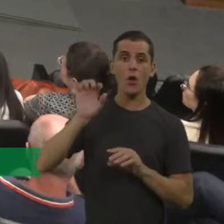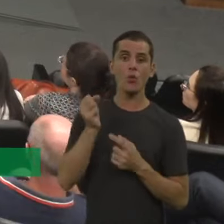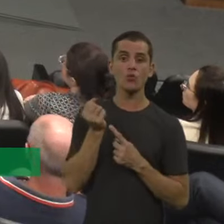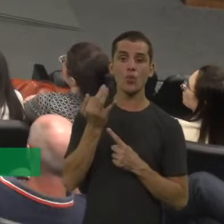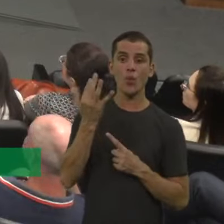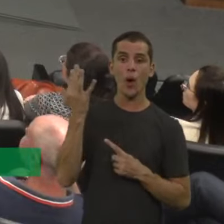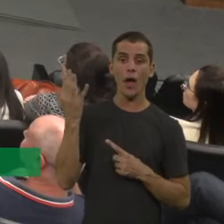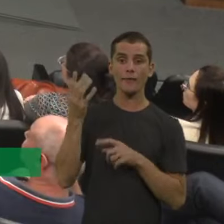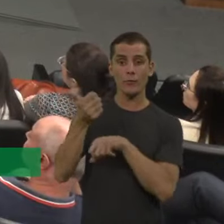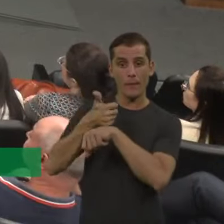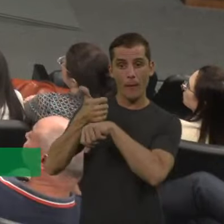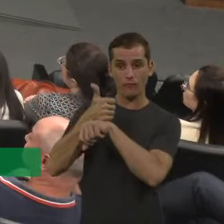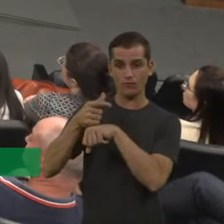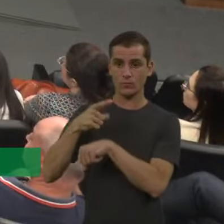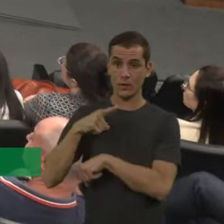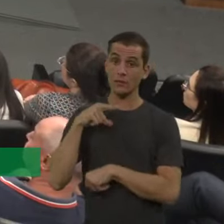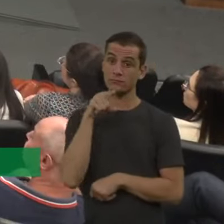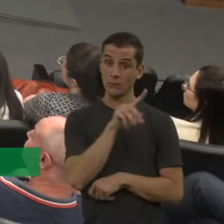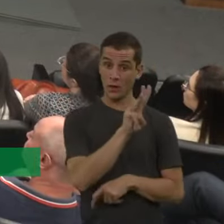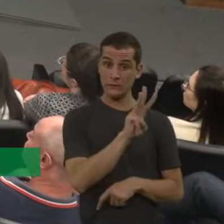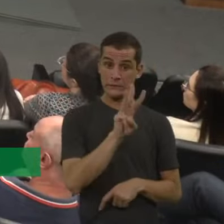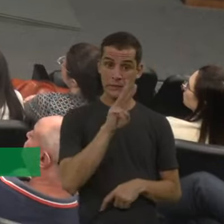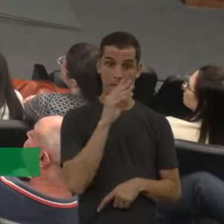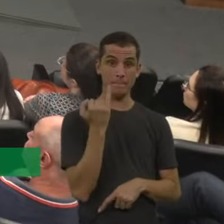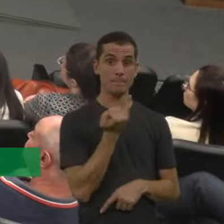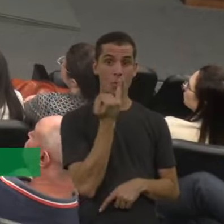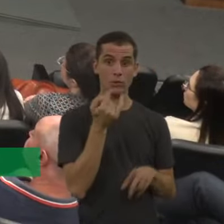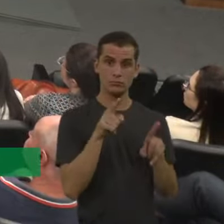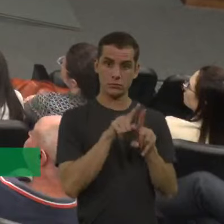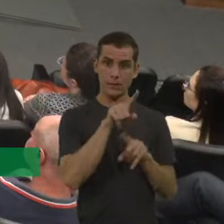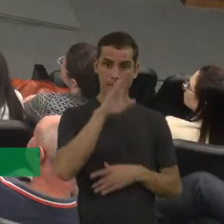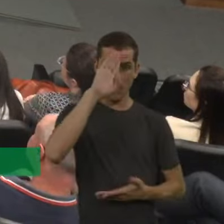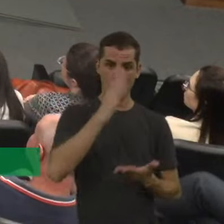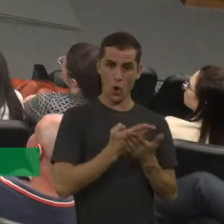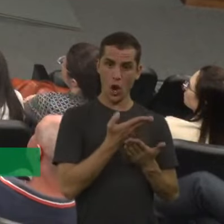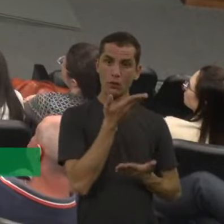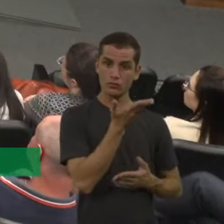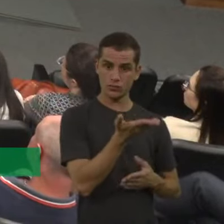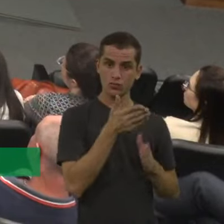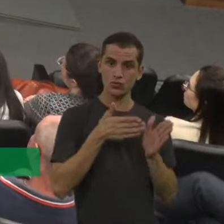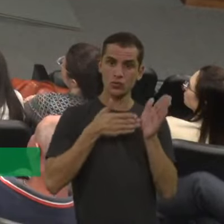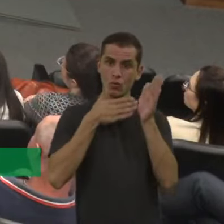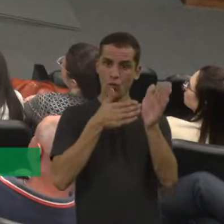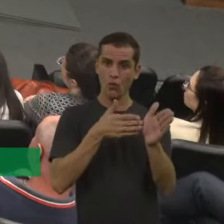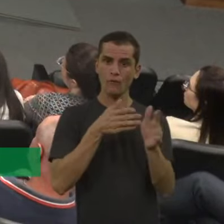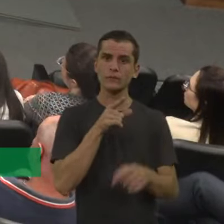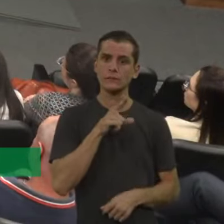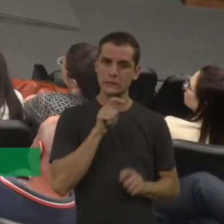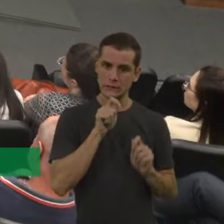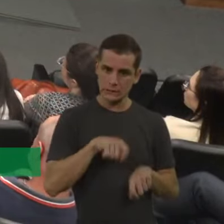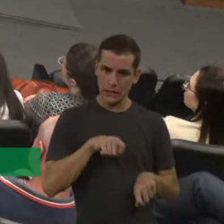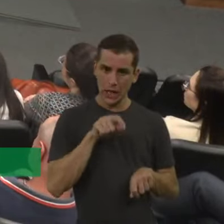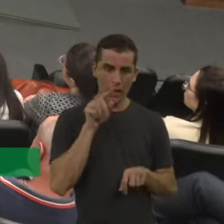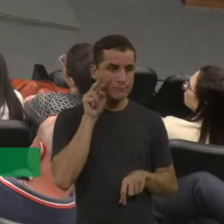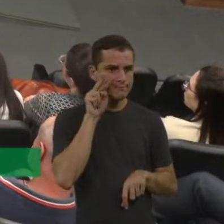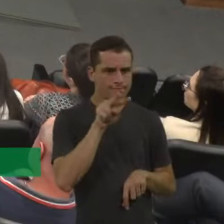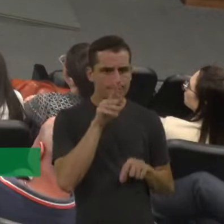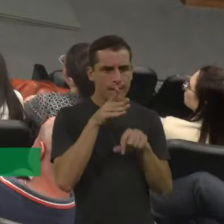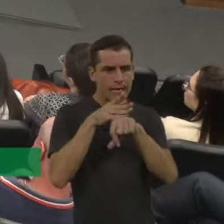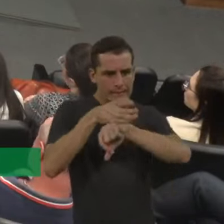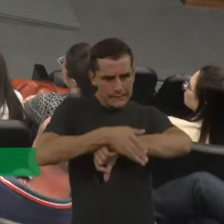e confiável, né, porque as informações que estão ali estão descritas por profissionais que lidam